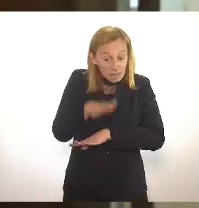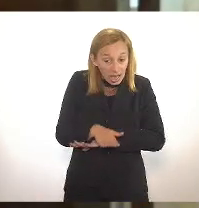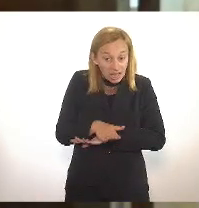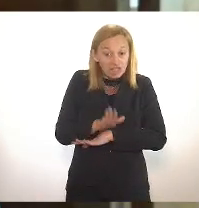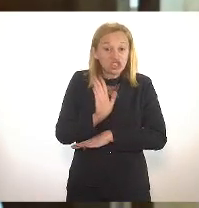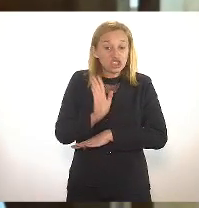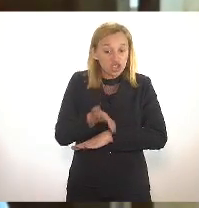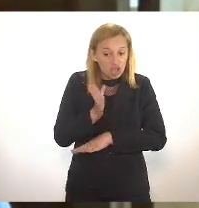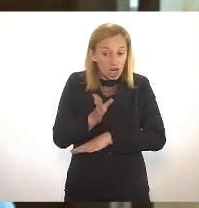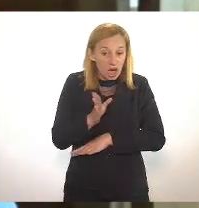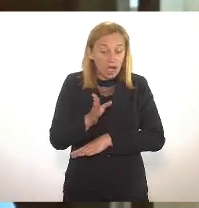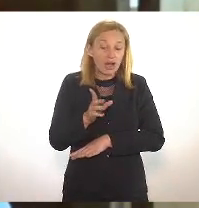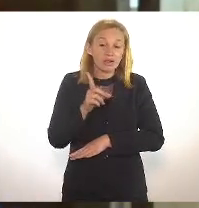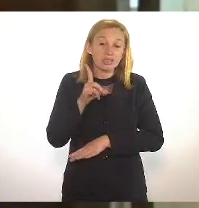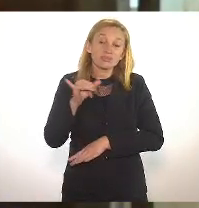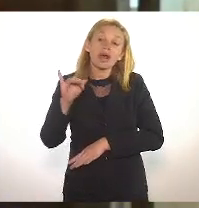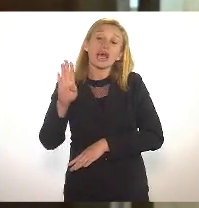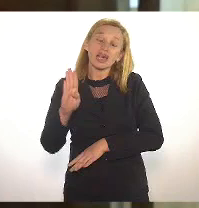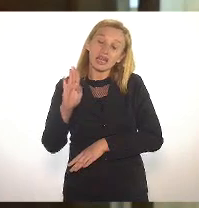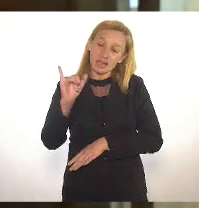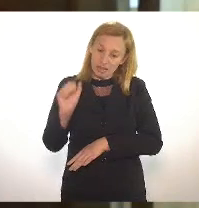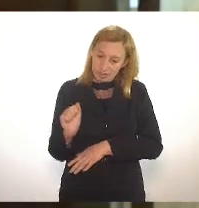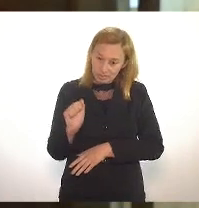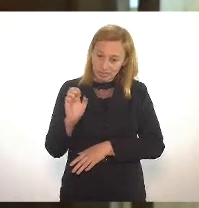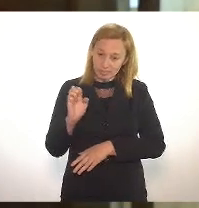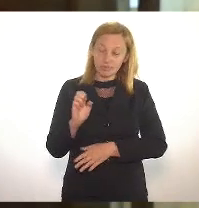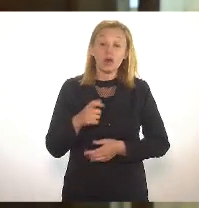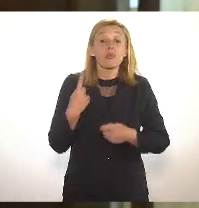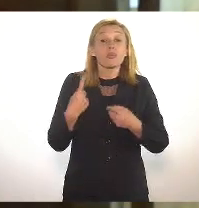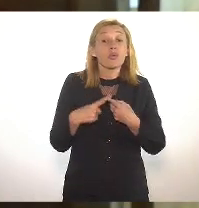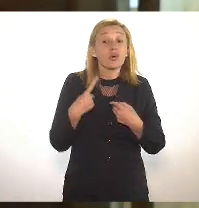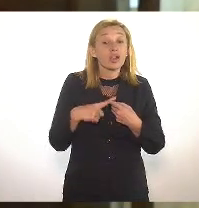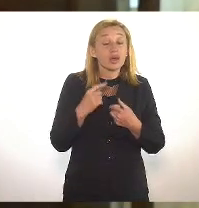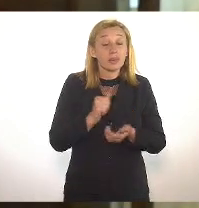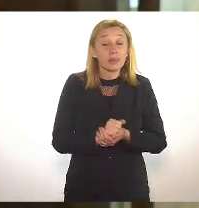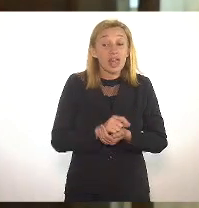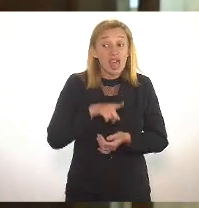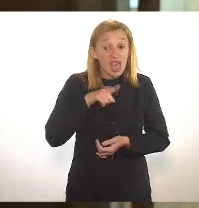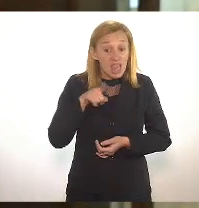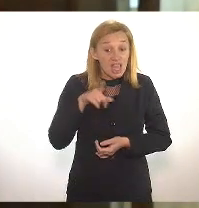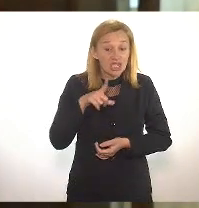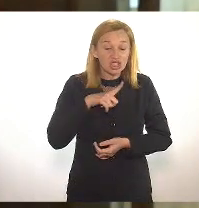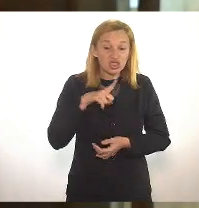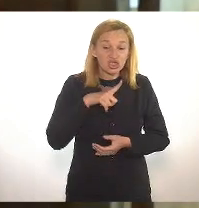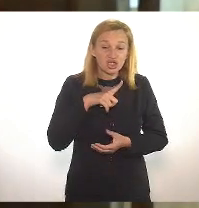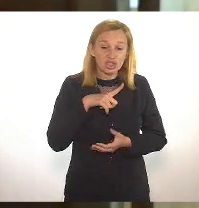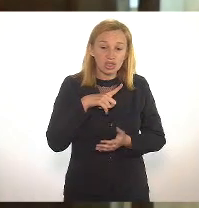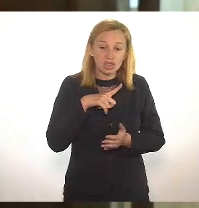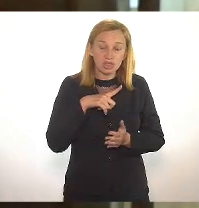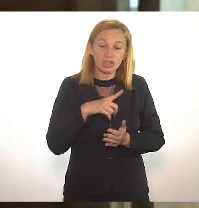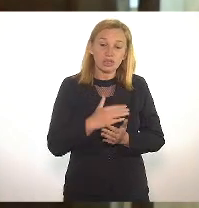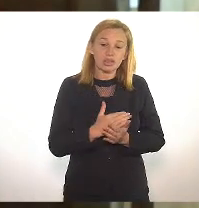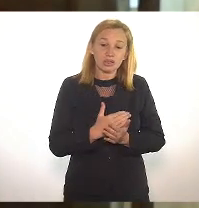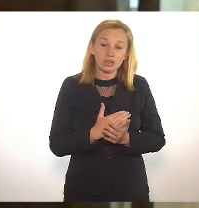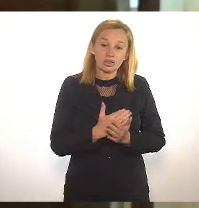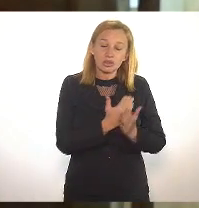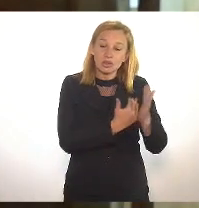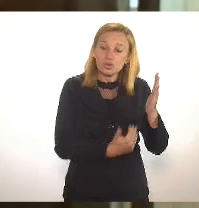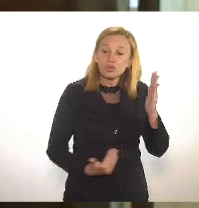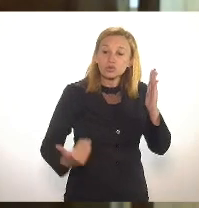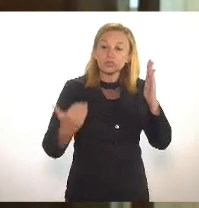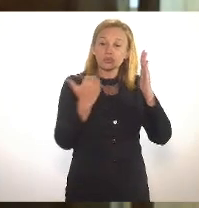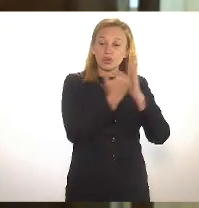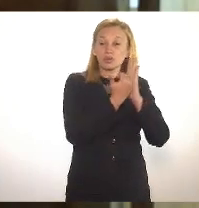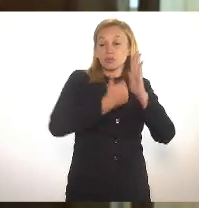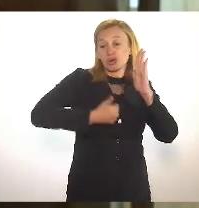era tendente ao Biden, porque ele tinha assumido a primeira